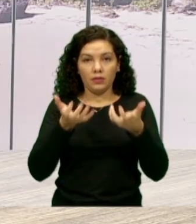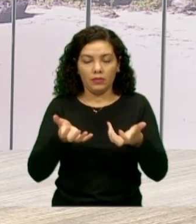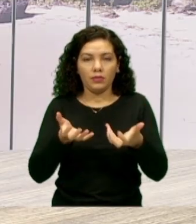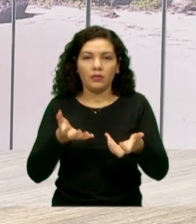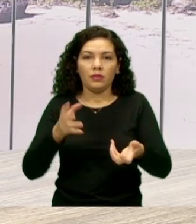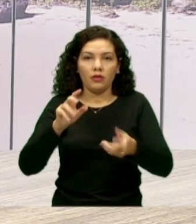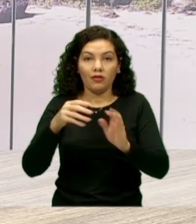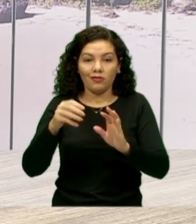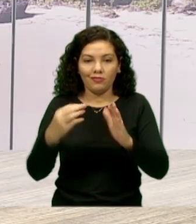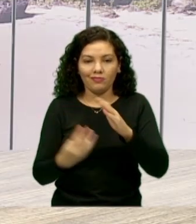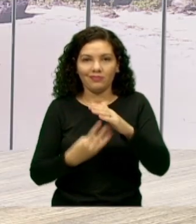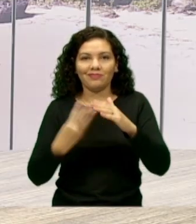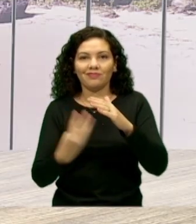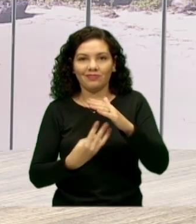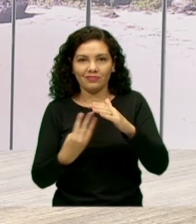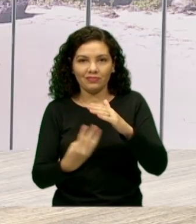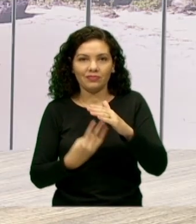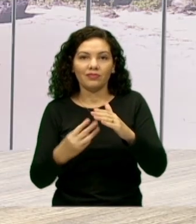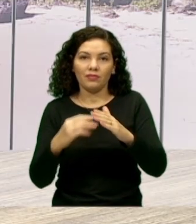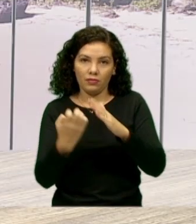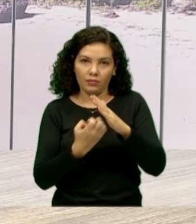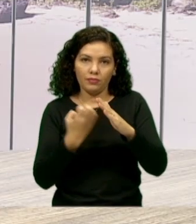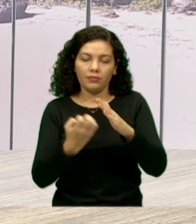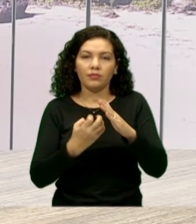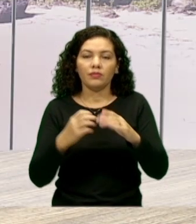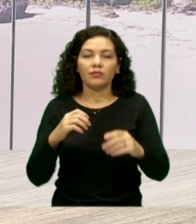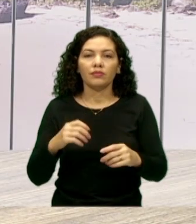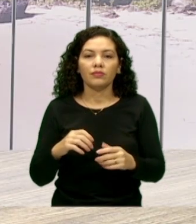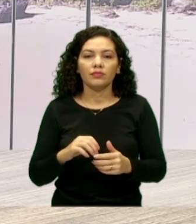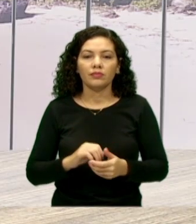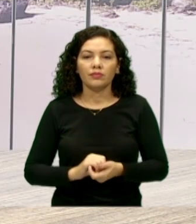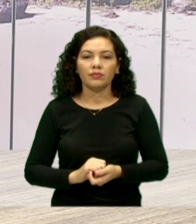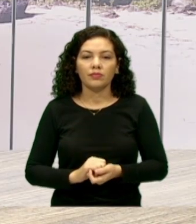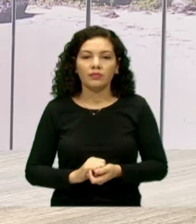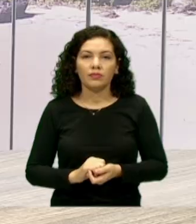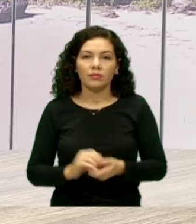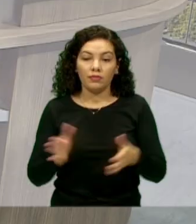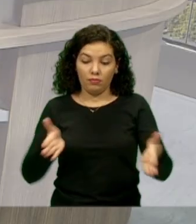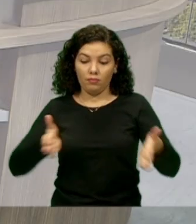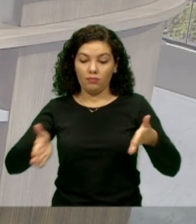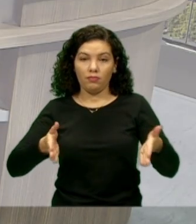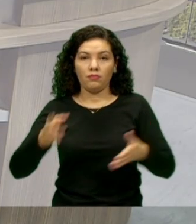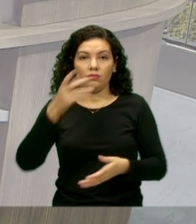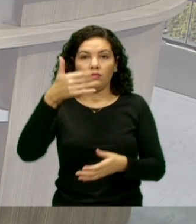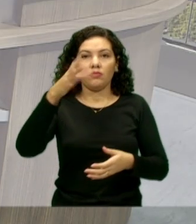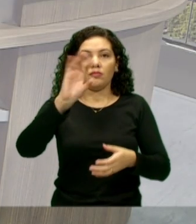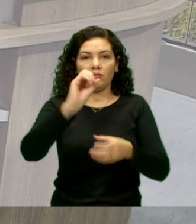essa terceirização por 10 anos.